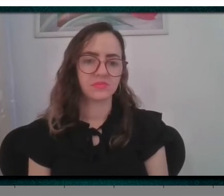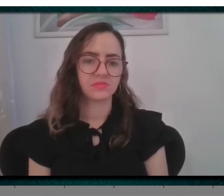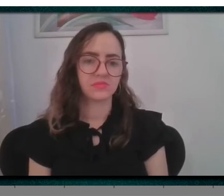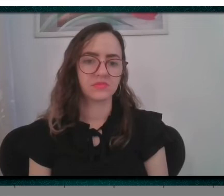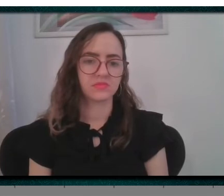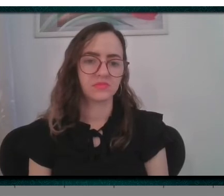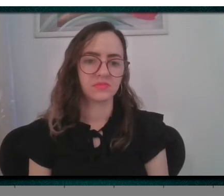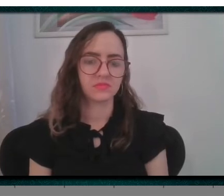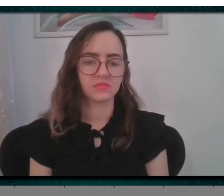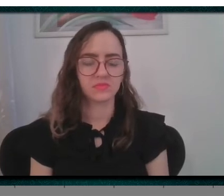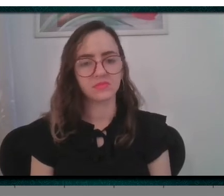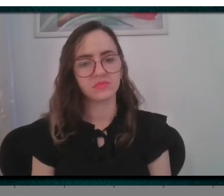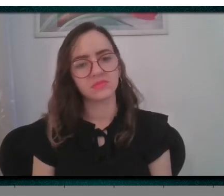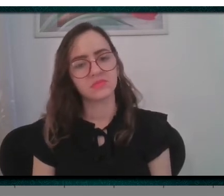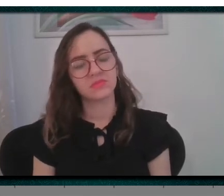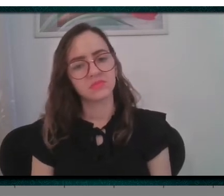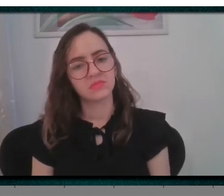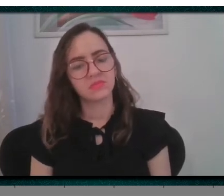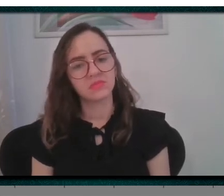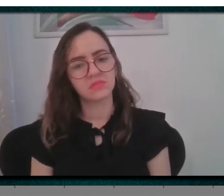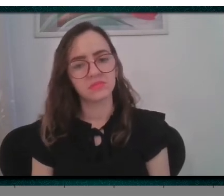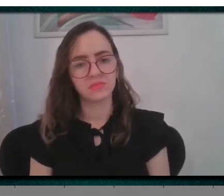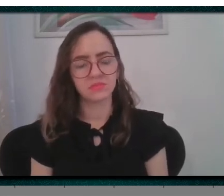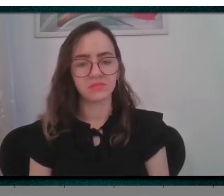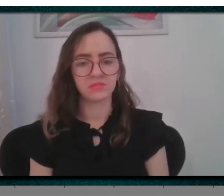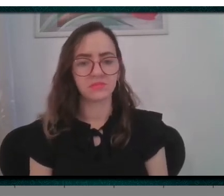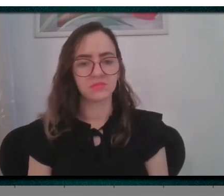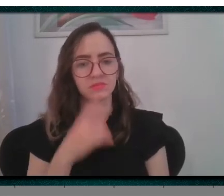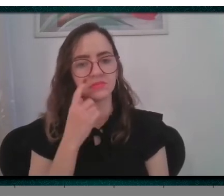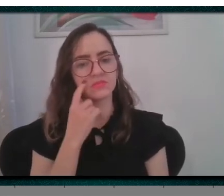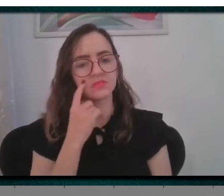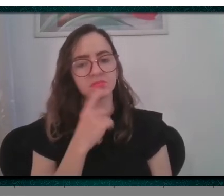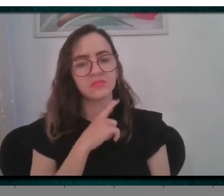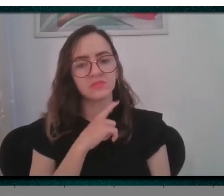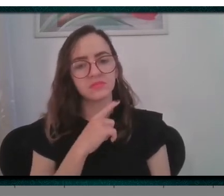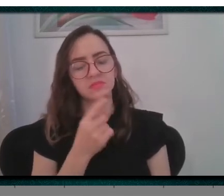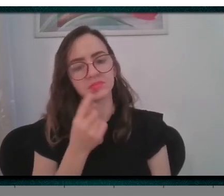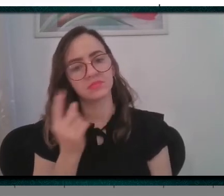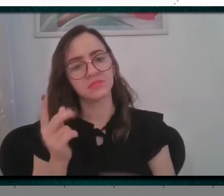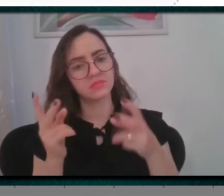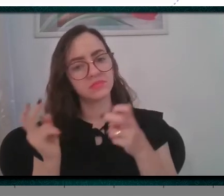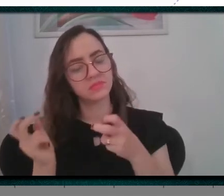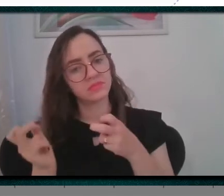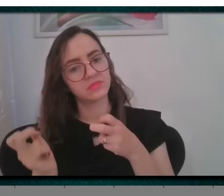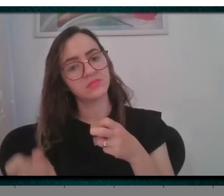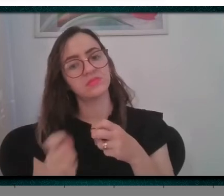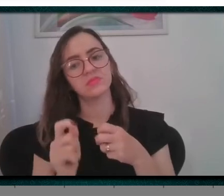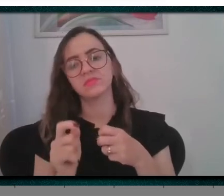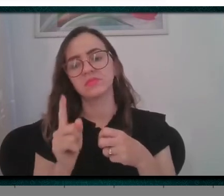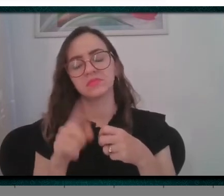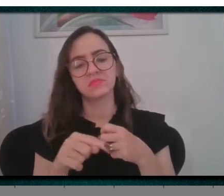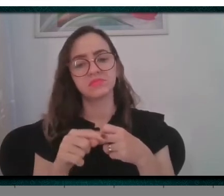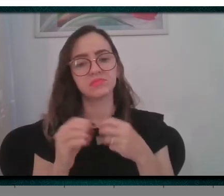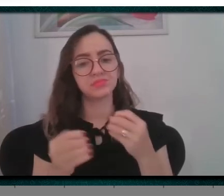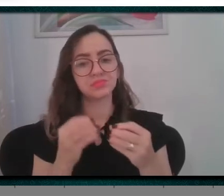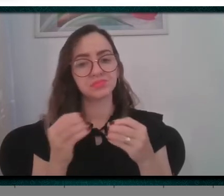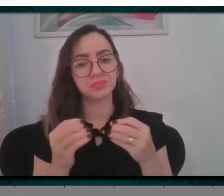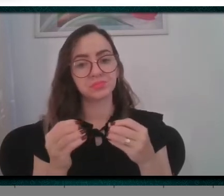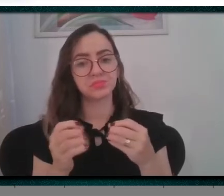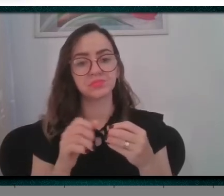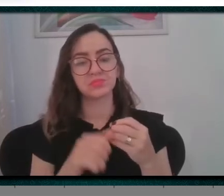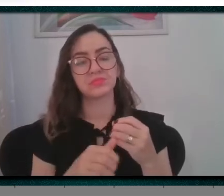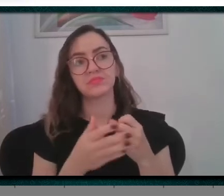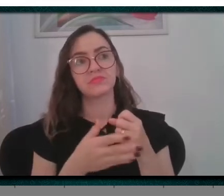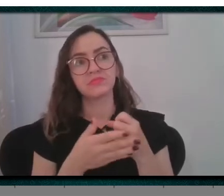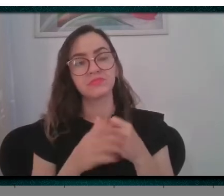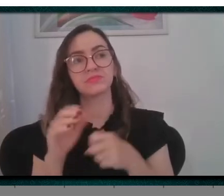identificar justamente se ela é substância ácida, básica ou neutra. Tá? E aí, como é que a gente vai descobrir isso?